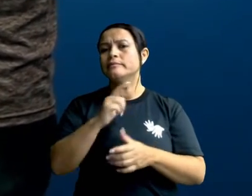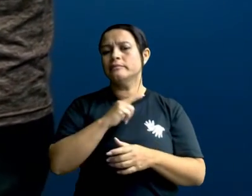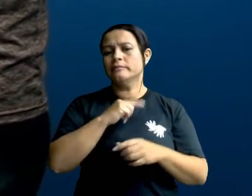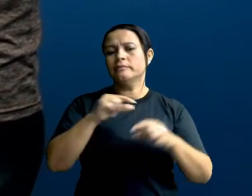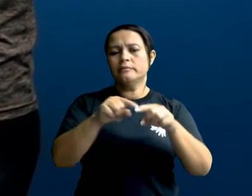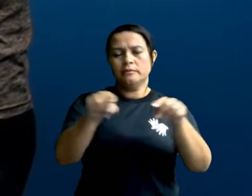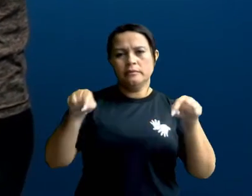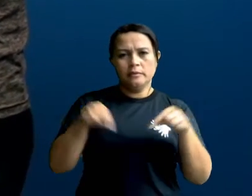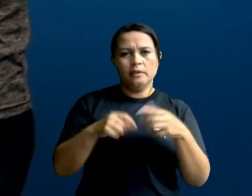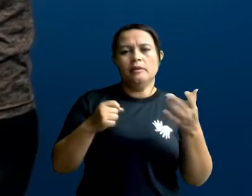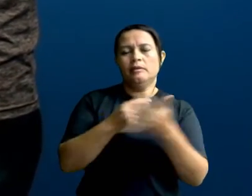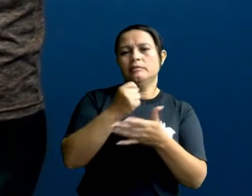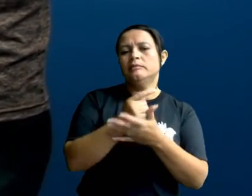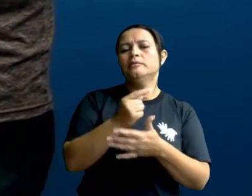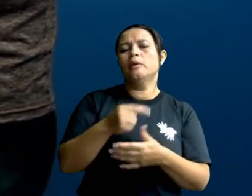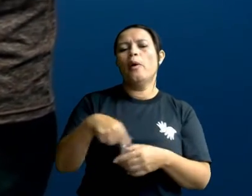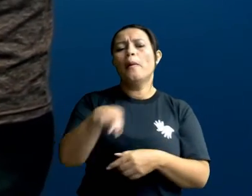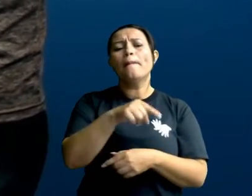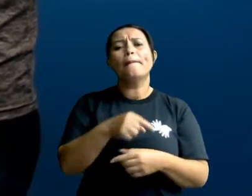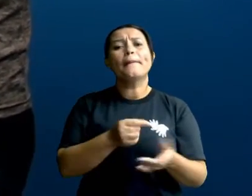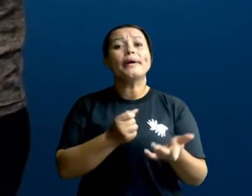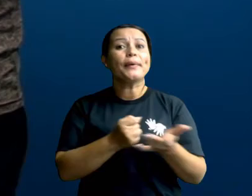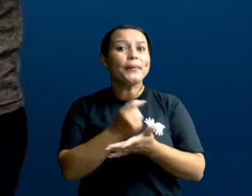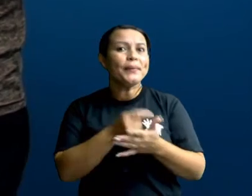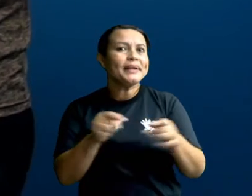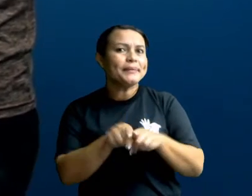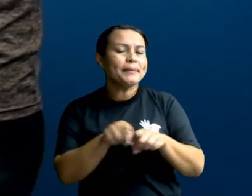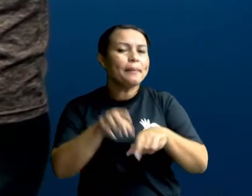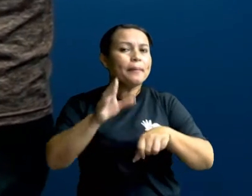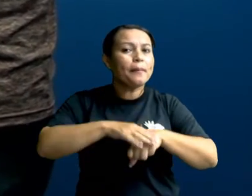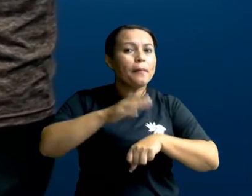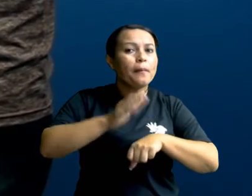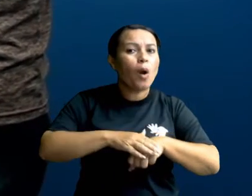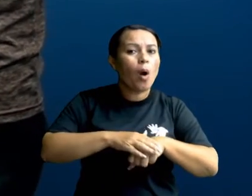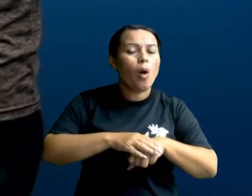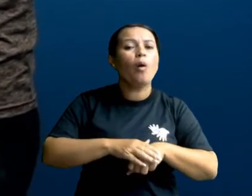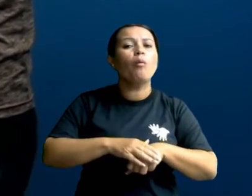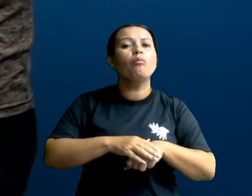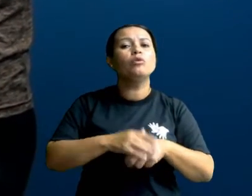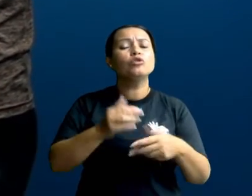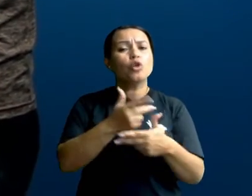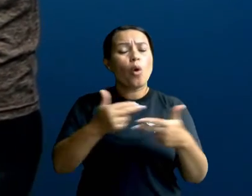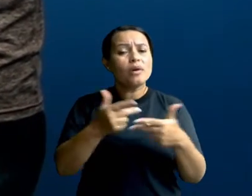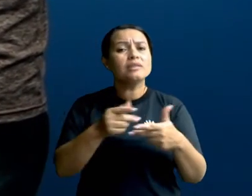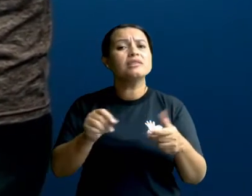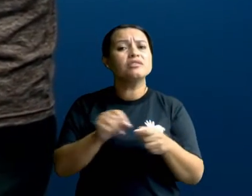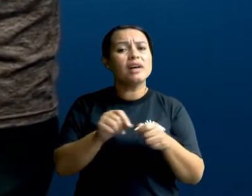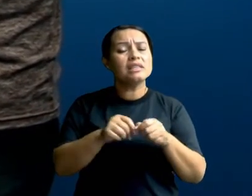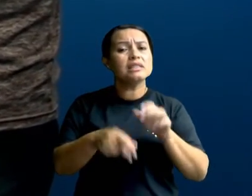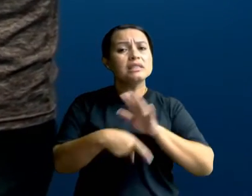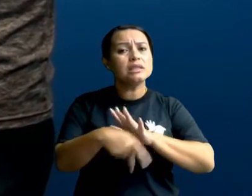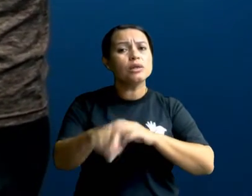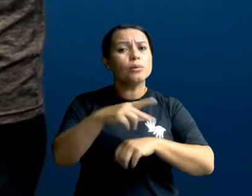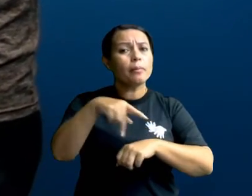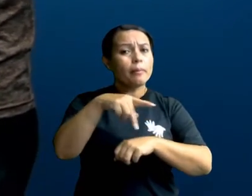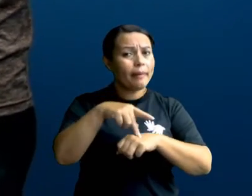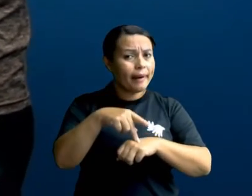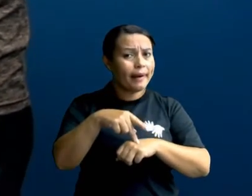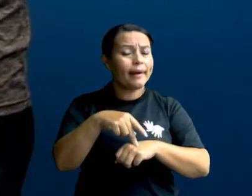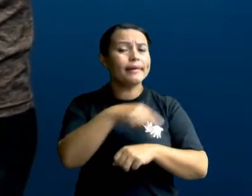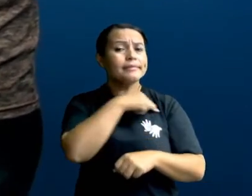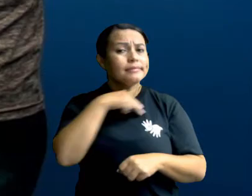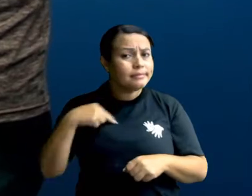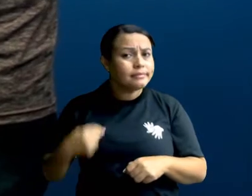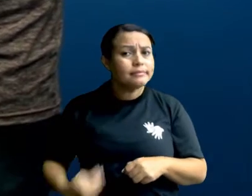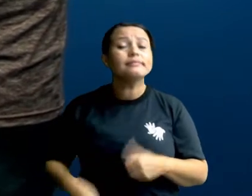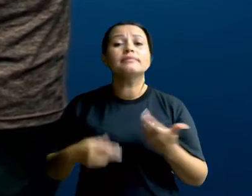ser uma área compradora, né, um mercado consumidor dos seus produtos, daquilo que o excedente que eles fabricavam. Então você era